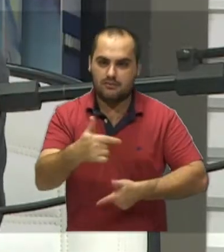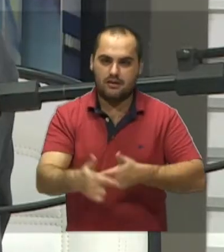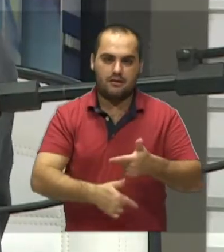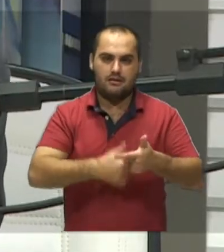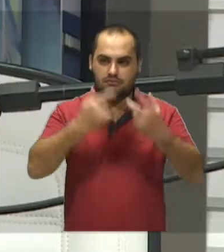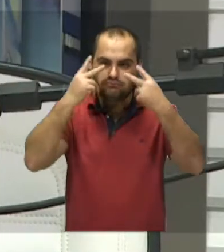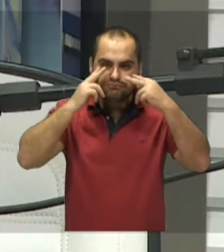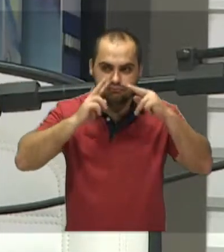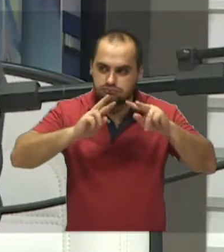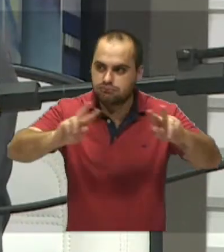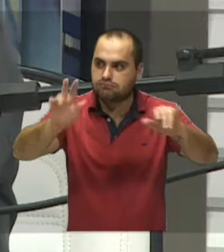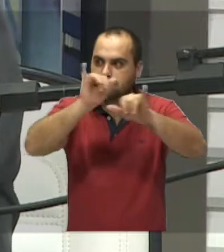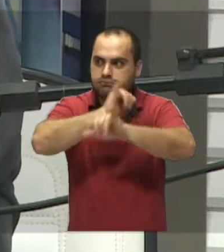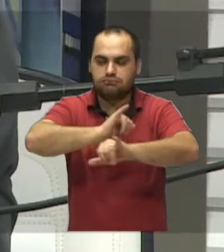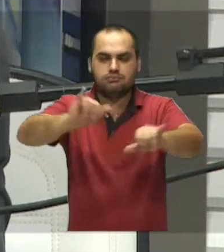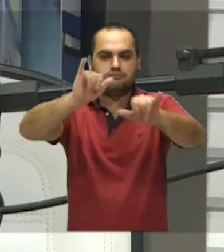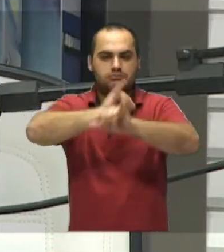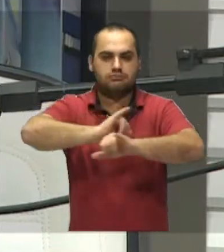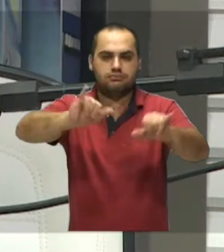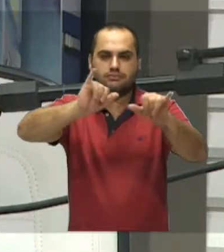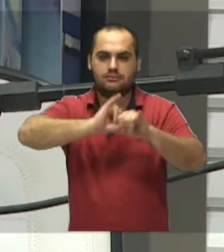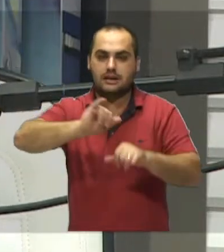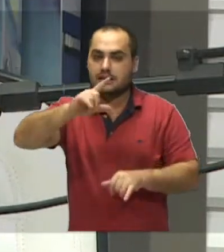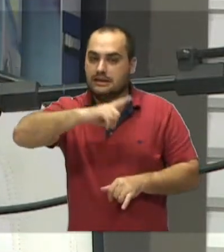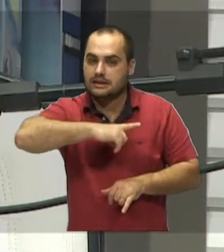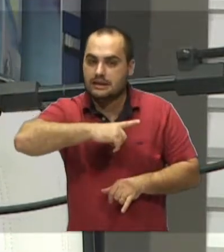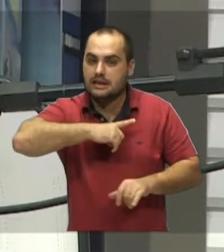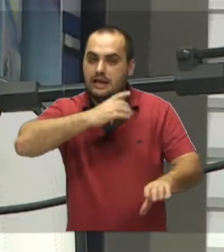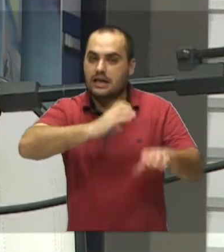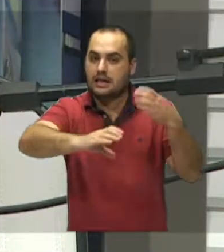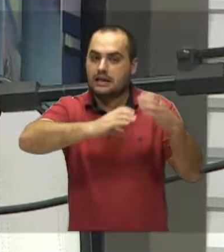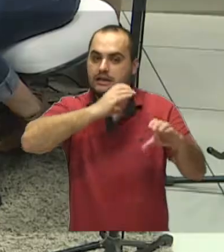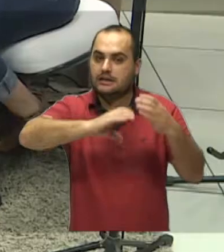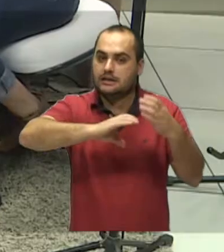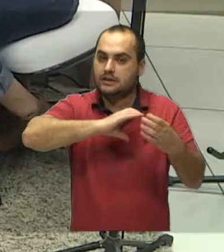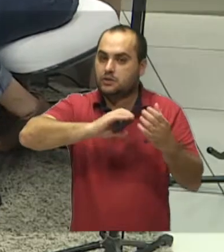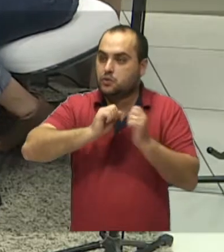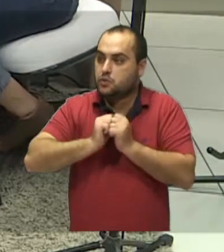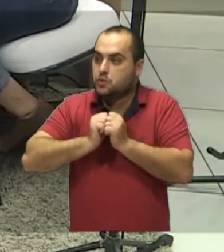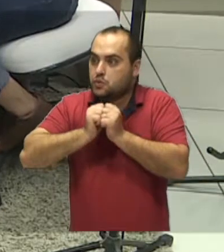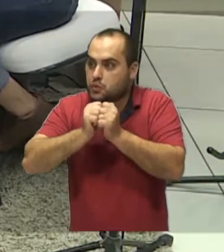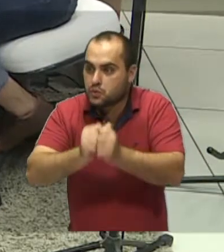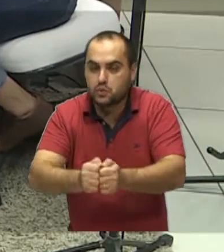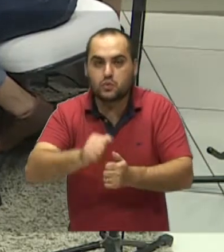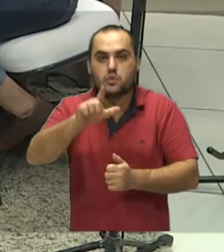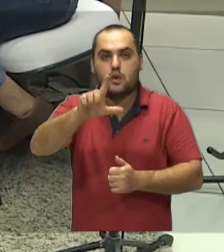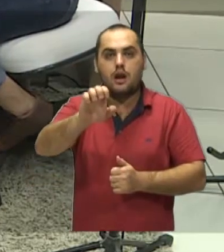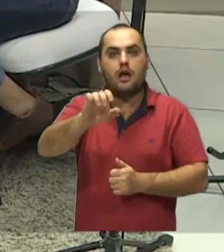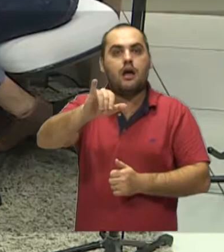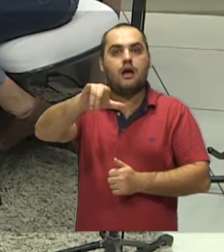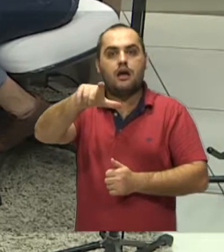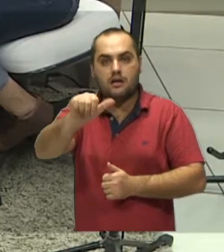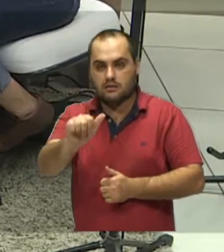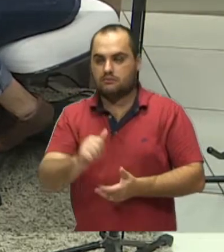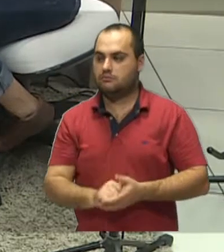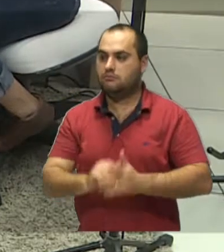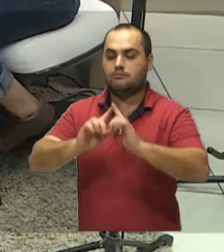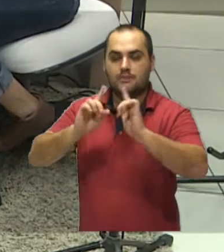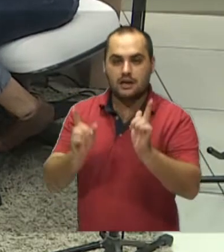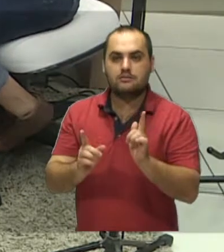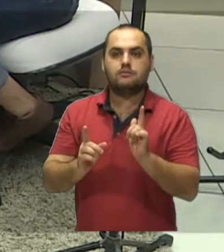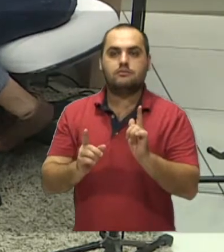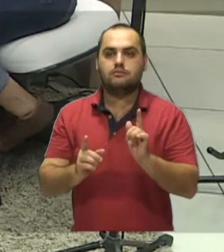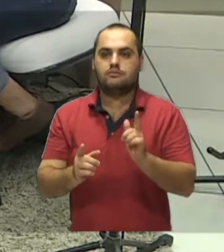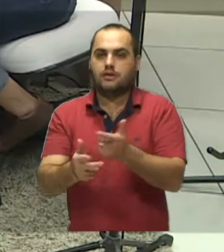é um grande prazer eu ter isso registrado, que eu cantei e dividi o dia, o palco com ela. Mas não só com ela, mas aí eu tava dividindo o palco também